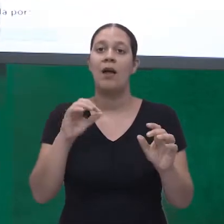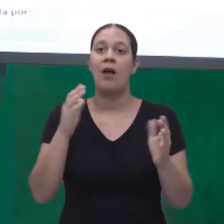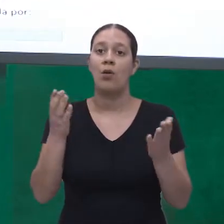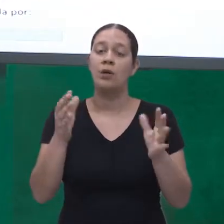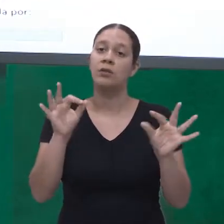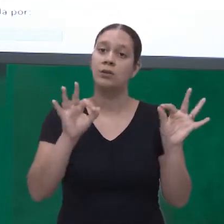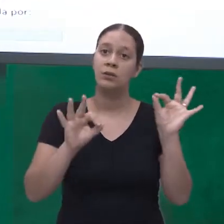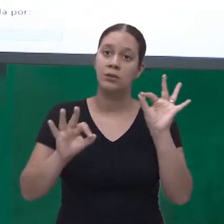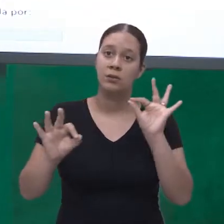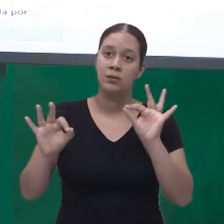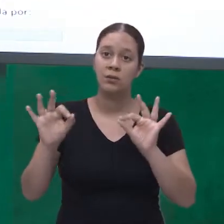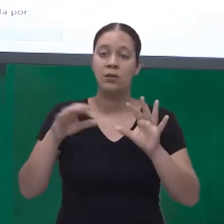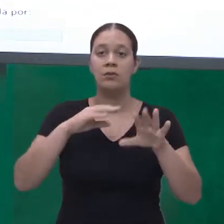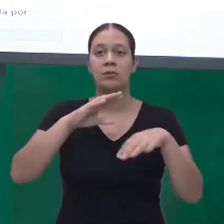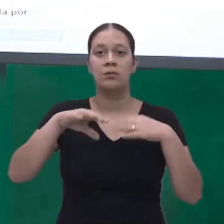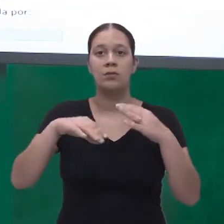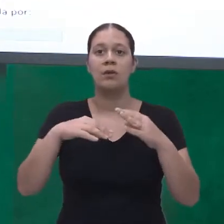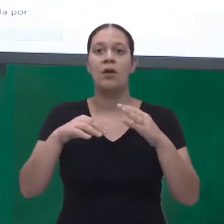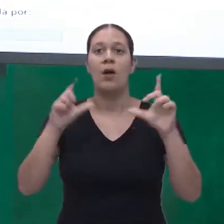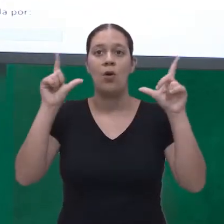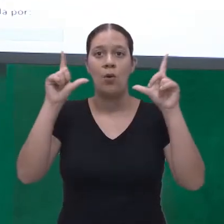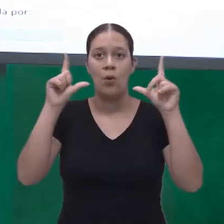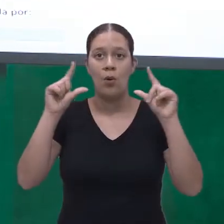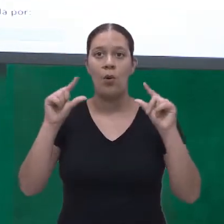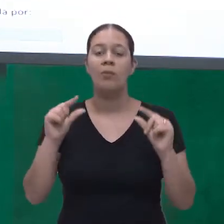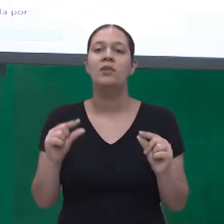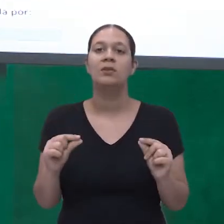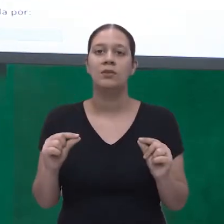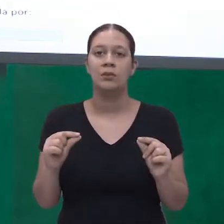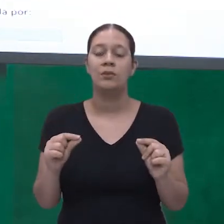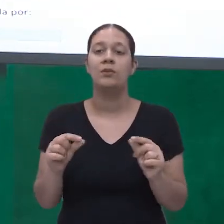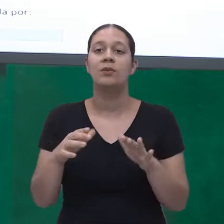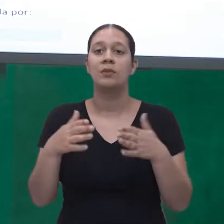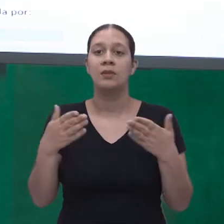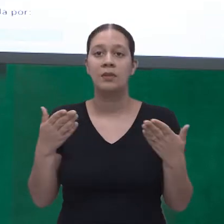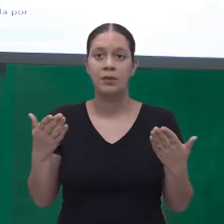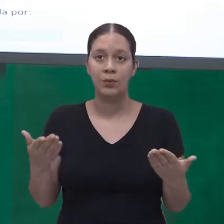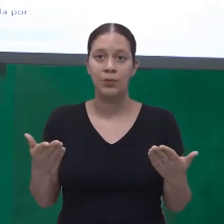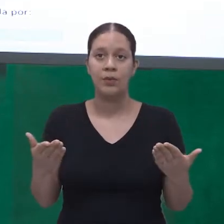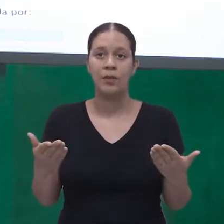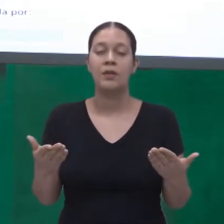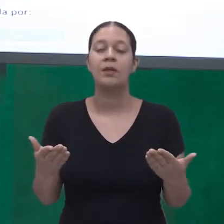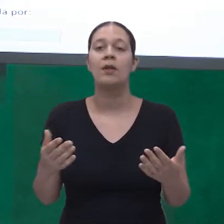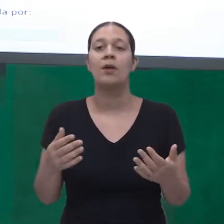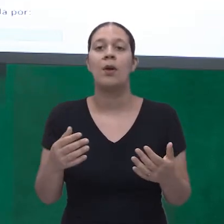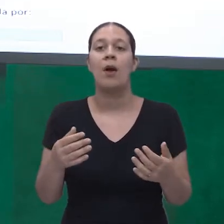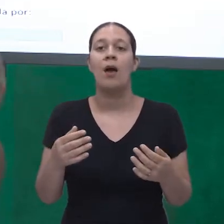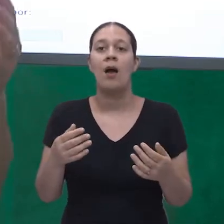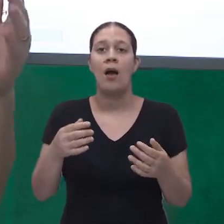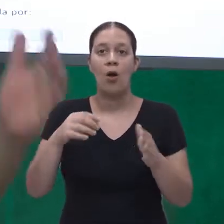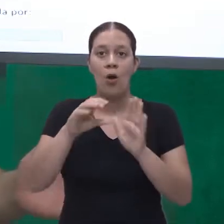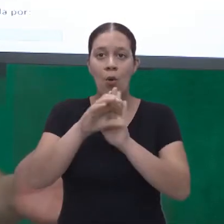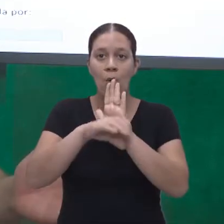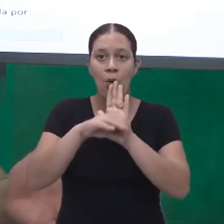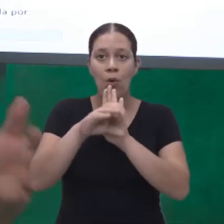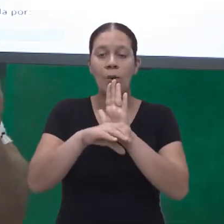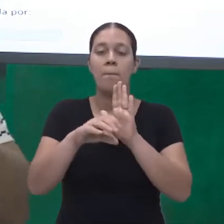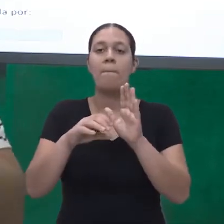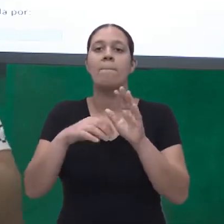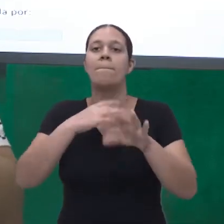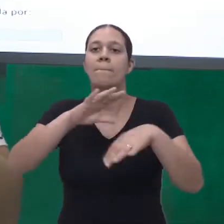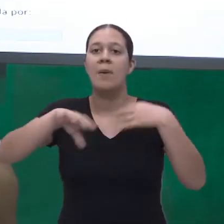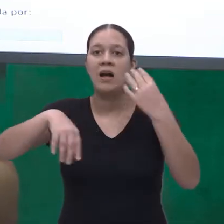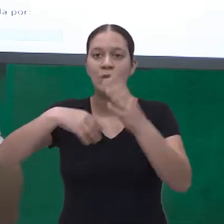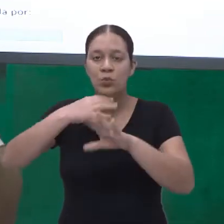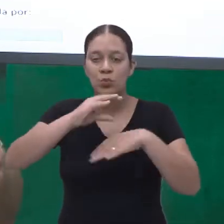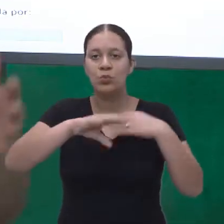Desorganizando, você tem um aumento da entropia. Então, a entropia é sinônimo de bagunça,